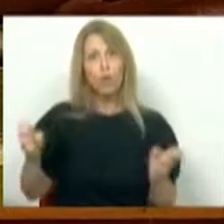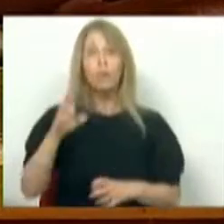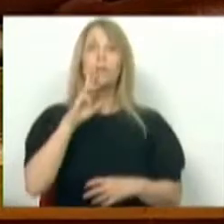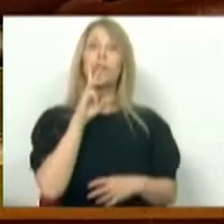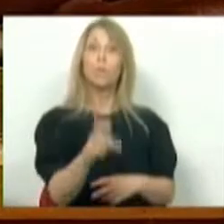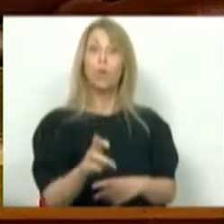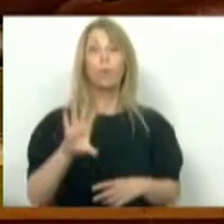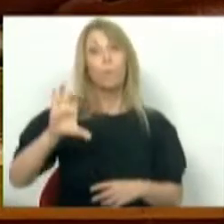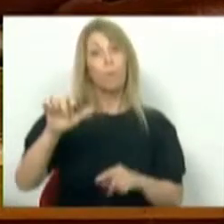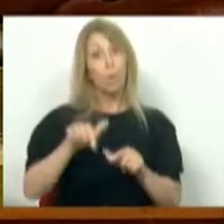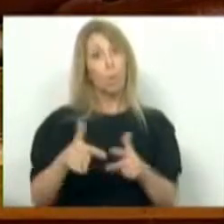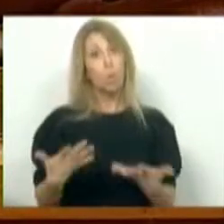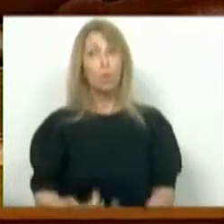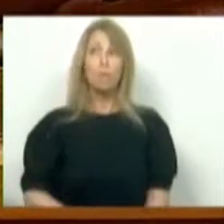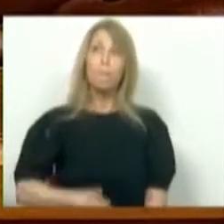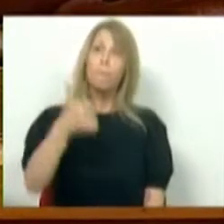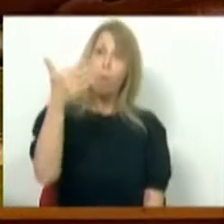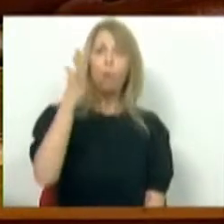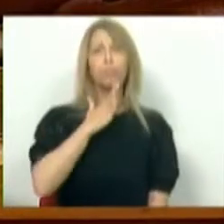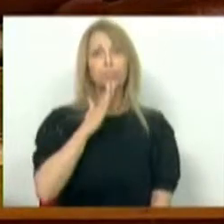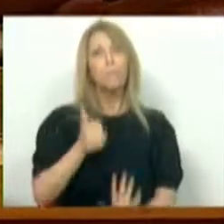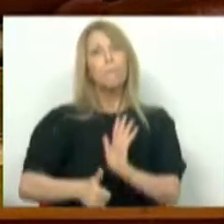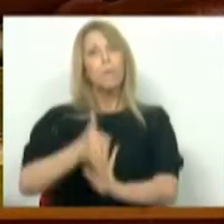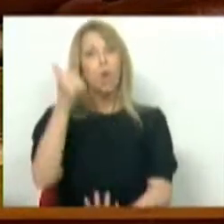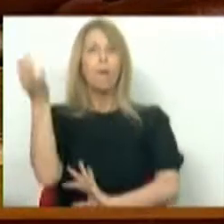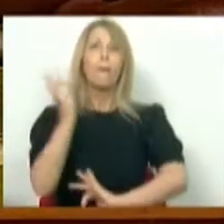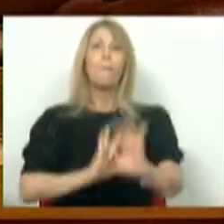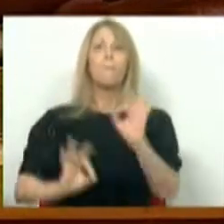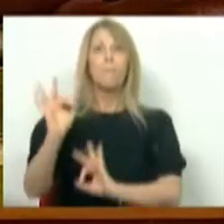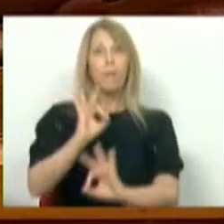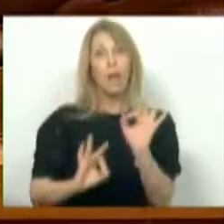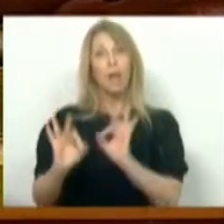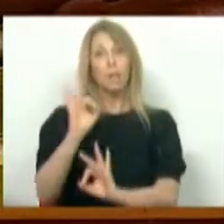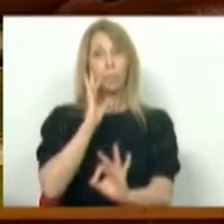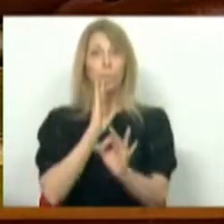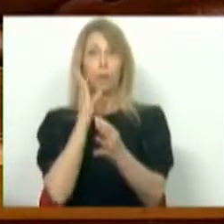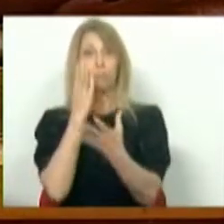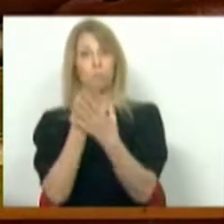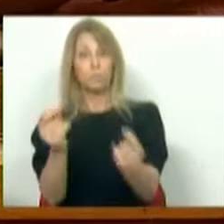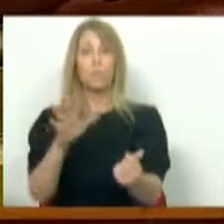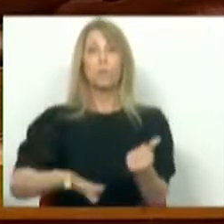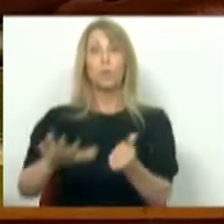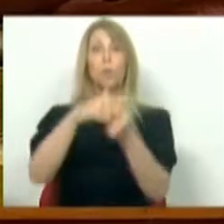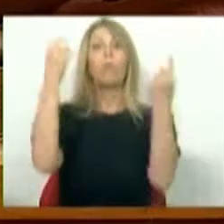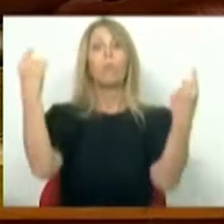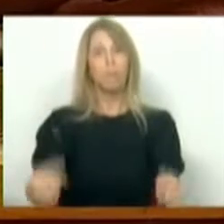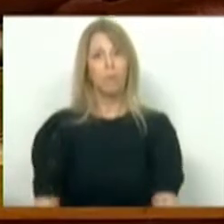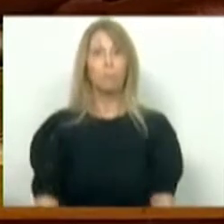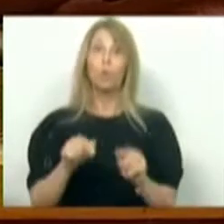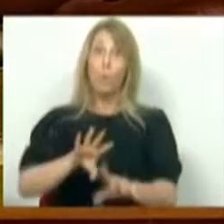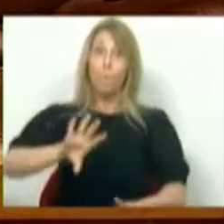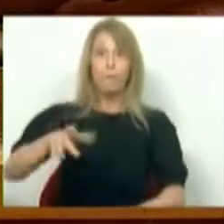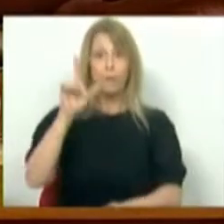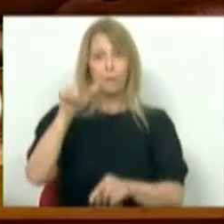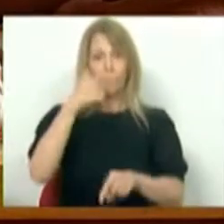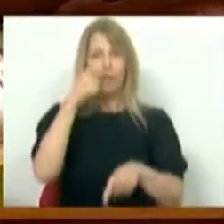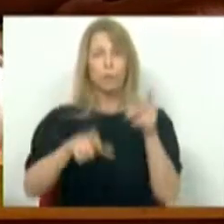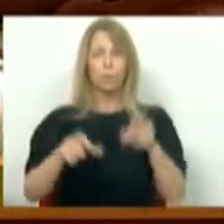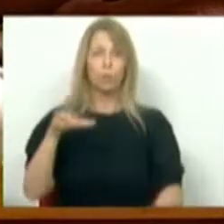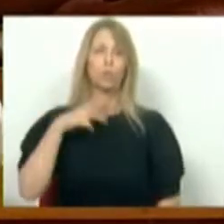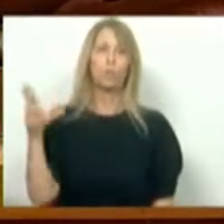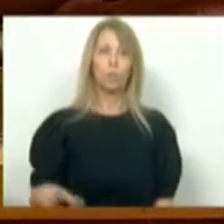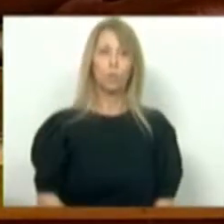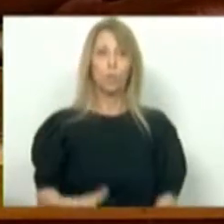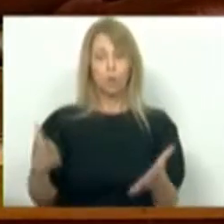está hoje melhor e mais bem preparado para enfrentar a conjuntura que temos. Este está o país e estão os portugueses.